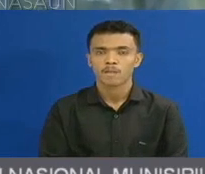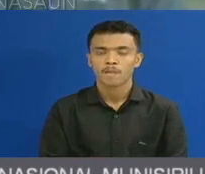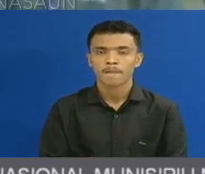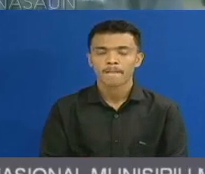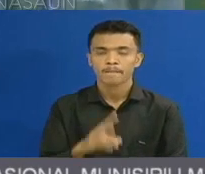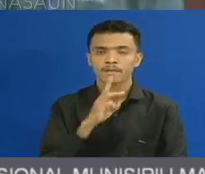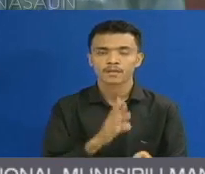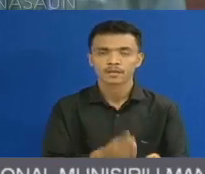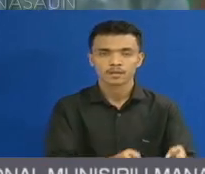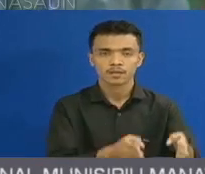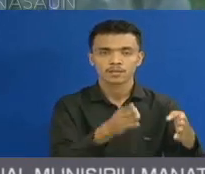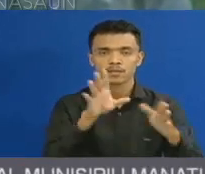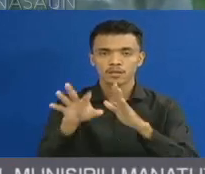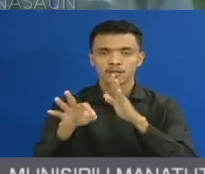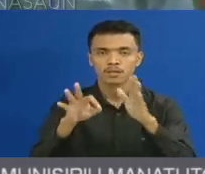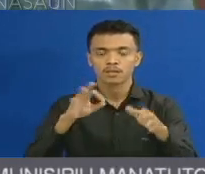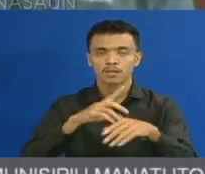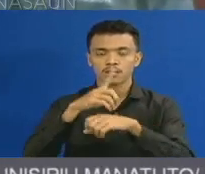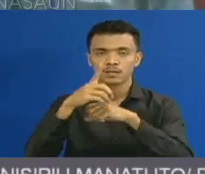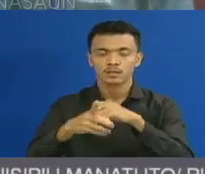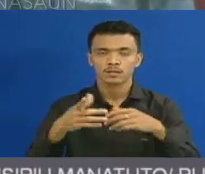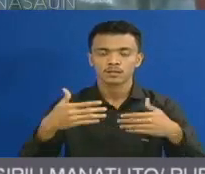nebe, retan desastre e a